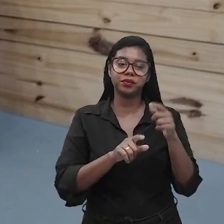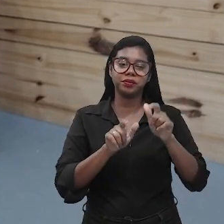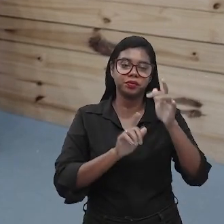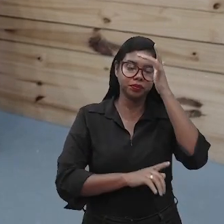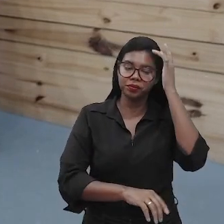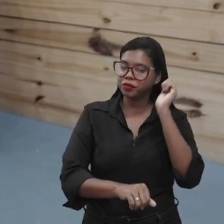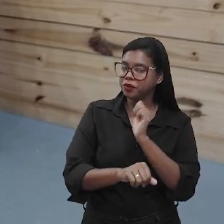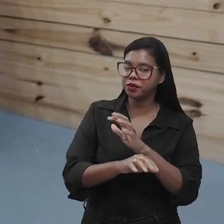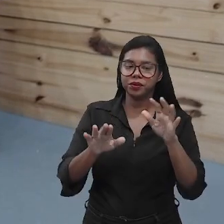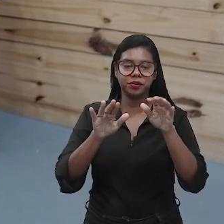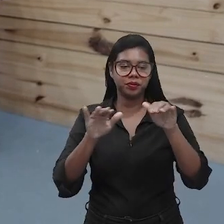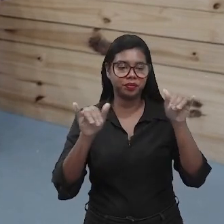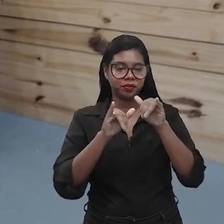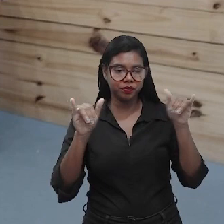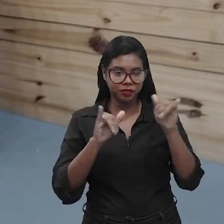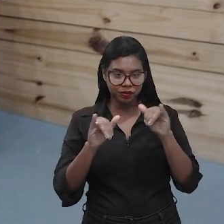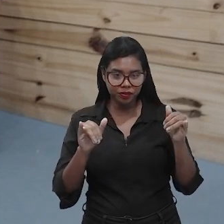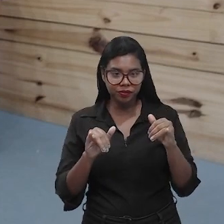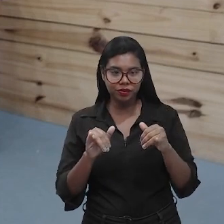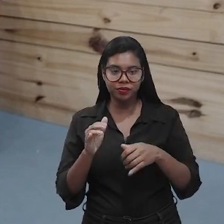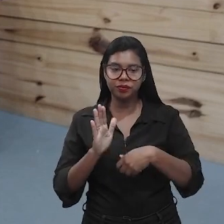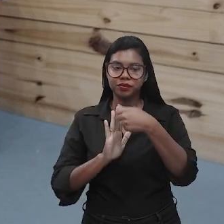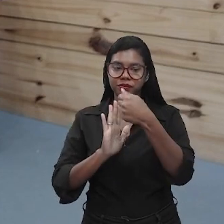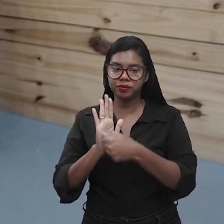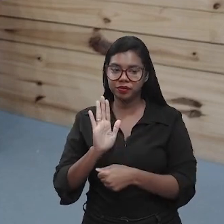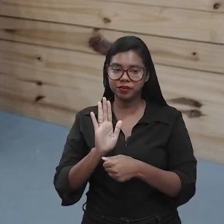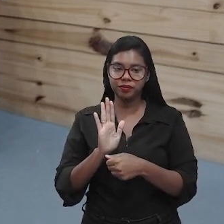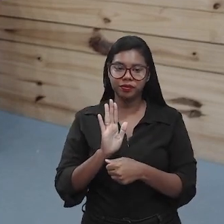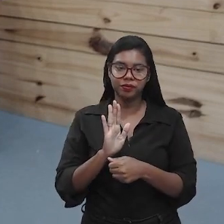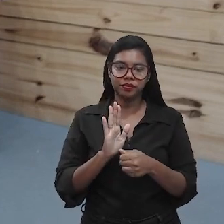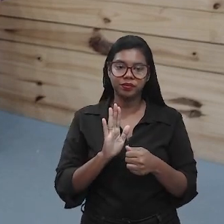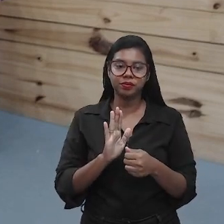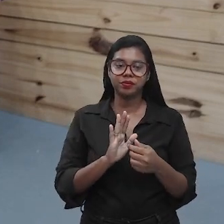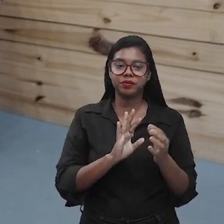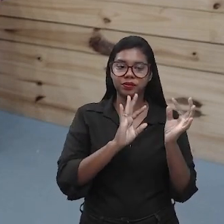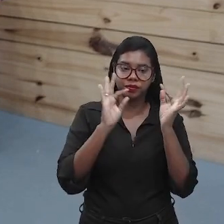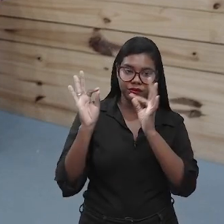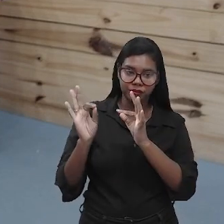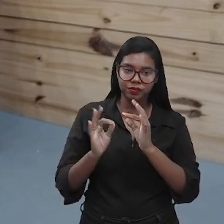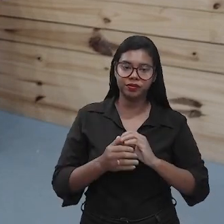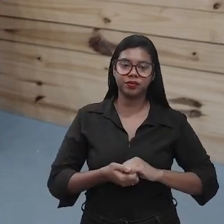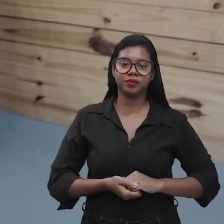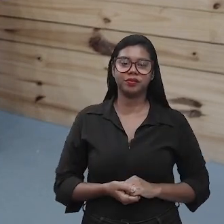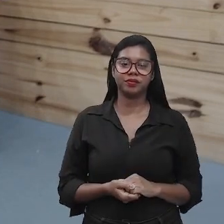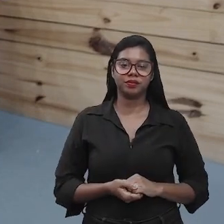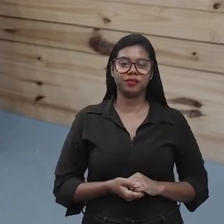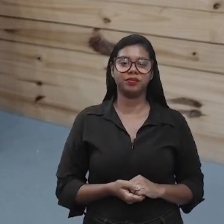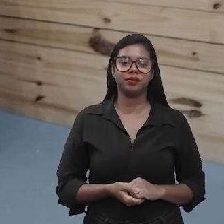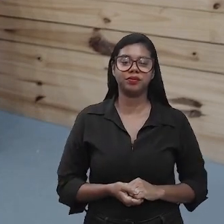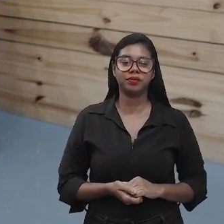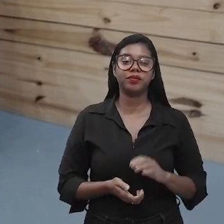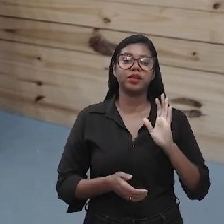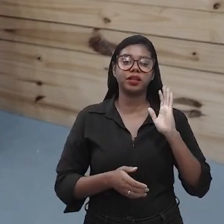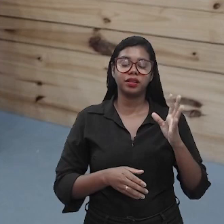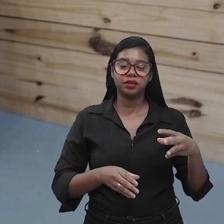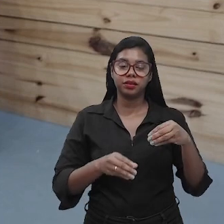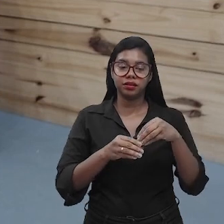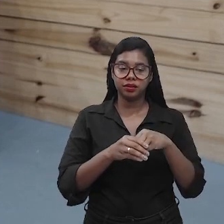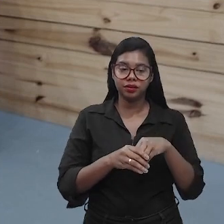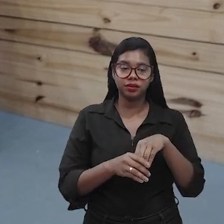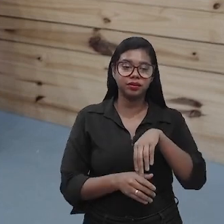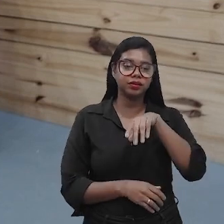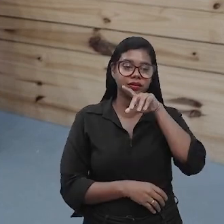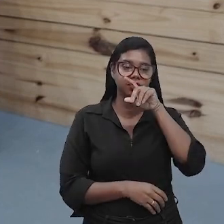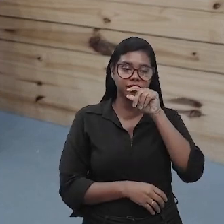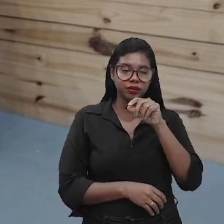diário e apontava para o blog, para que as pessoas pudessem ir para lá. Dentro do blog, eu comecei a colocar uma chamada